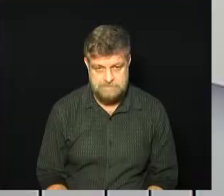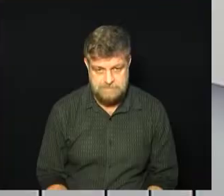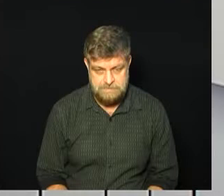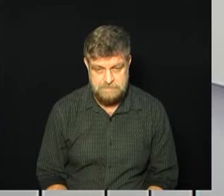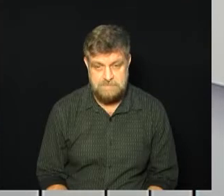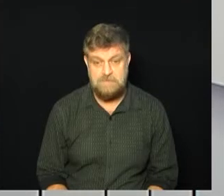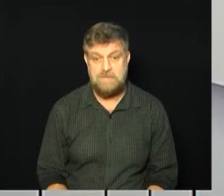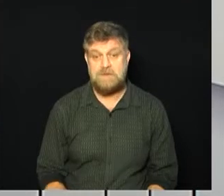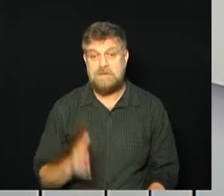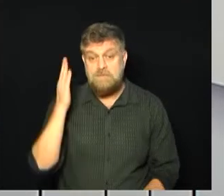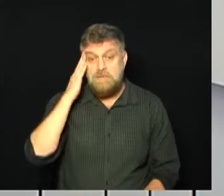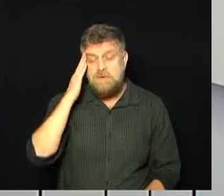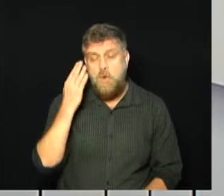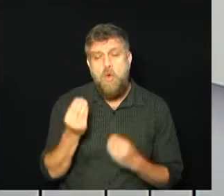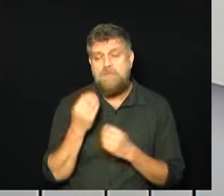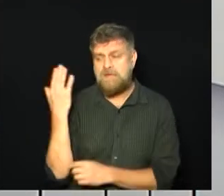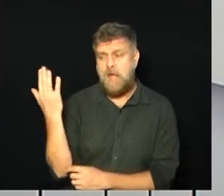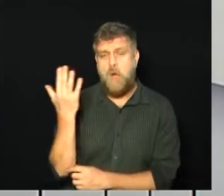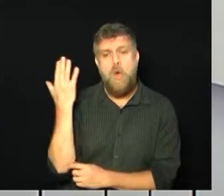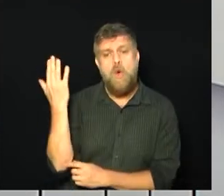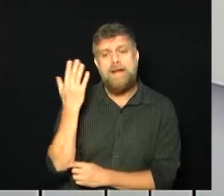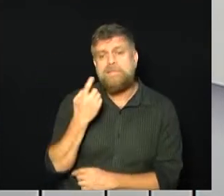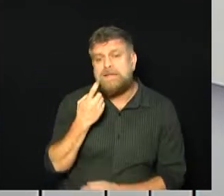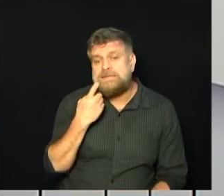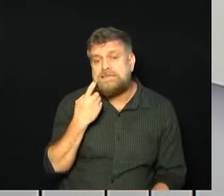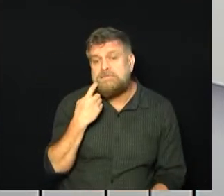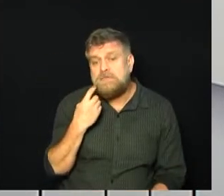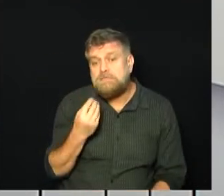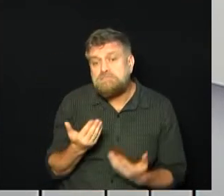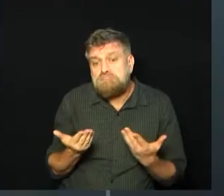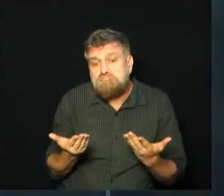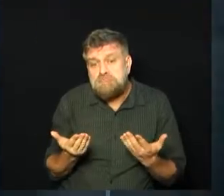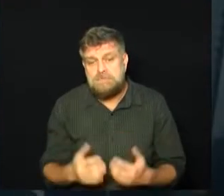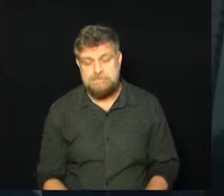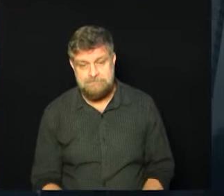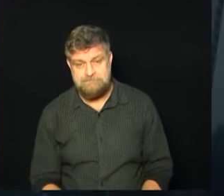Hora de saber como fica o tempo para esta sexta-feira.